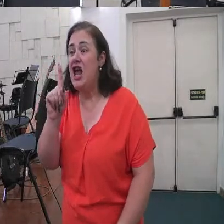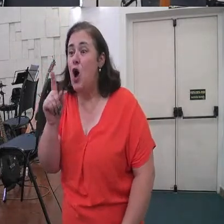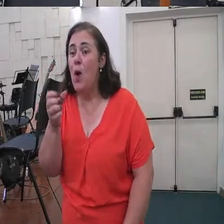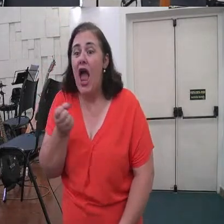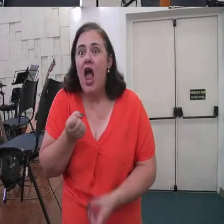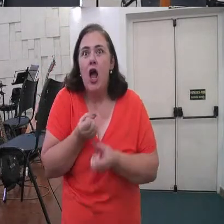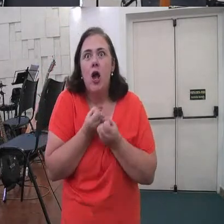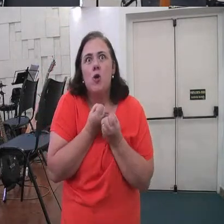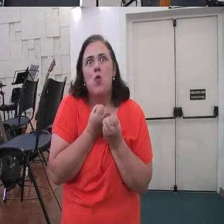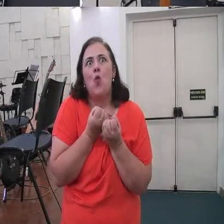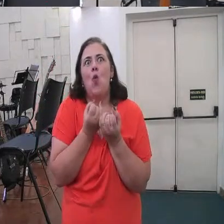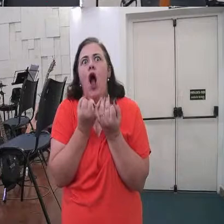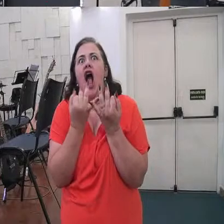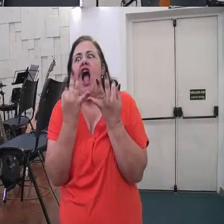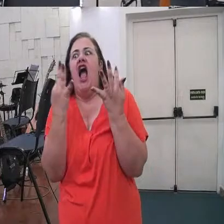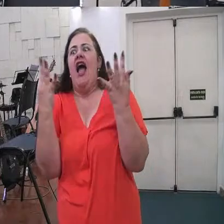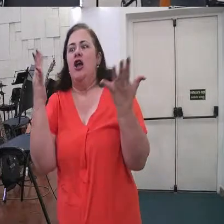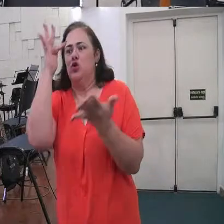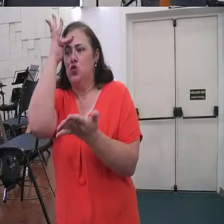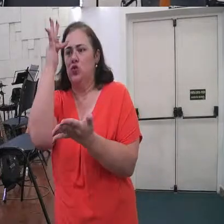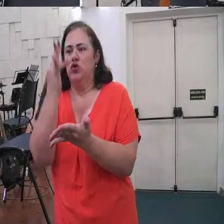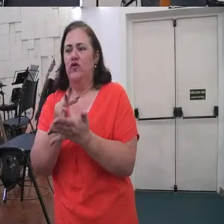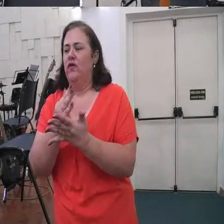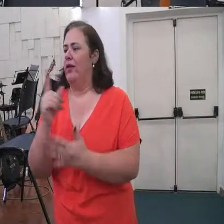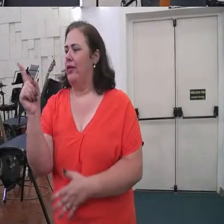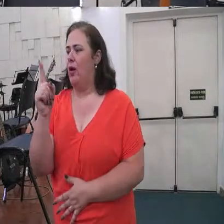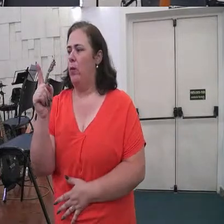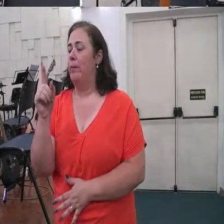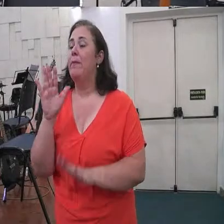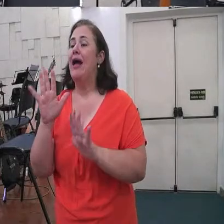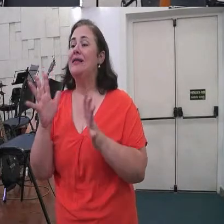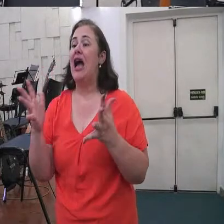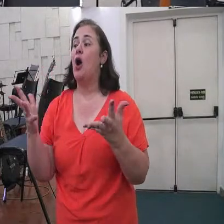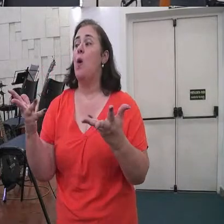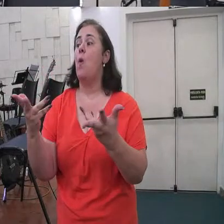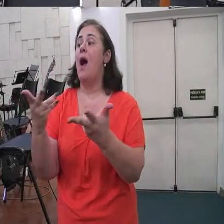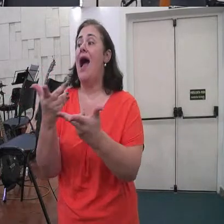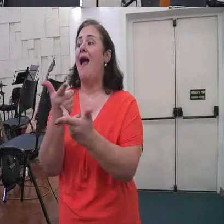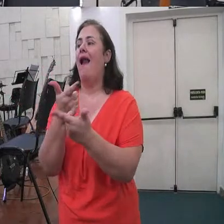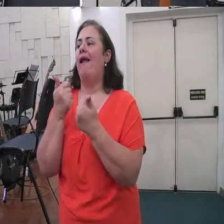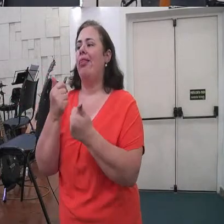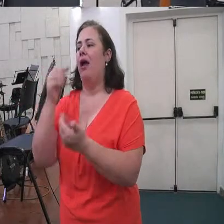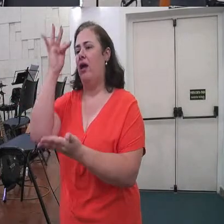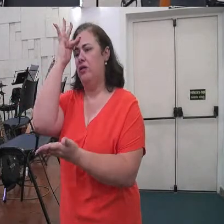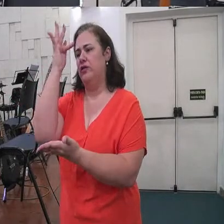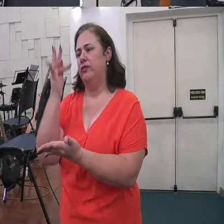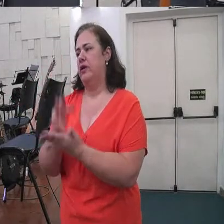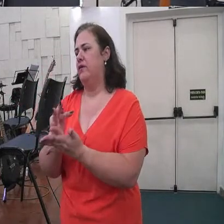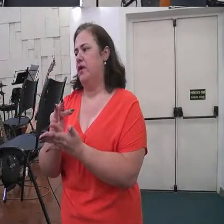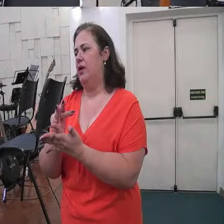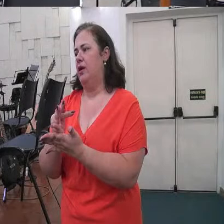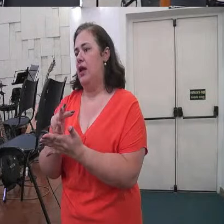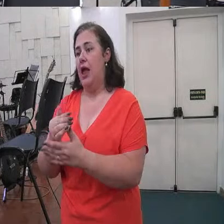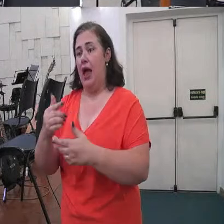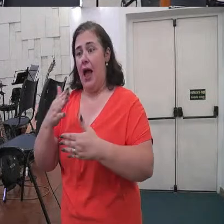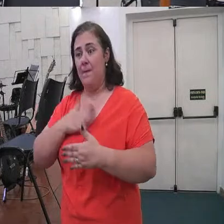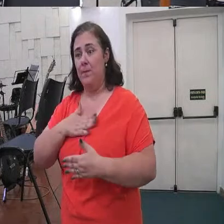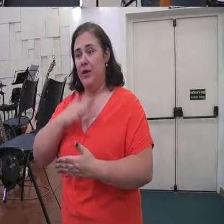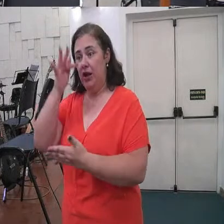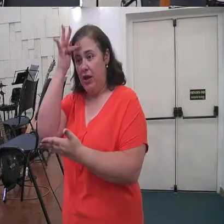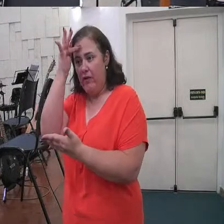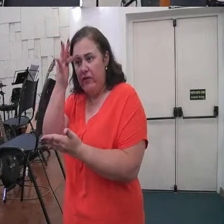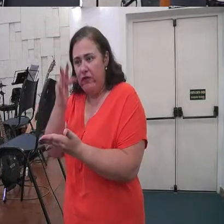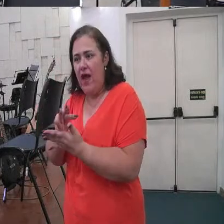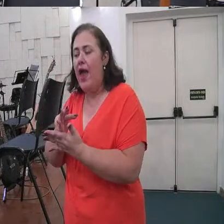que importa, mas a qualidade. Não é o quanto você crê, mas